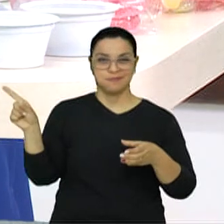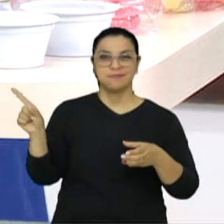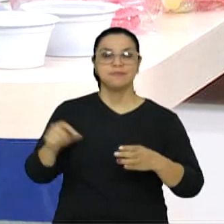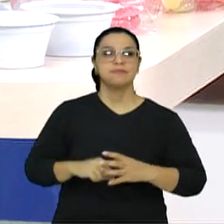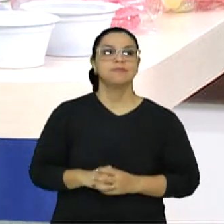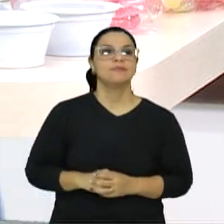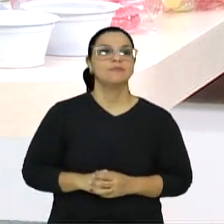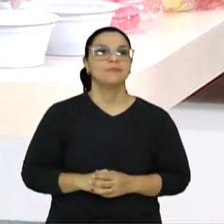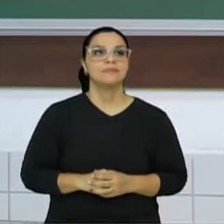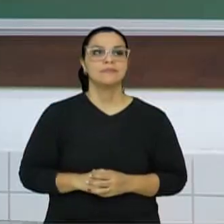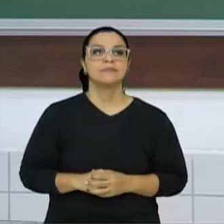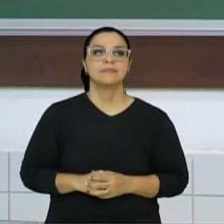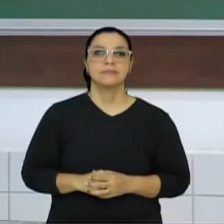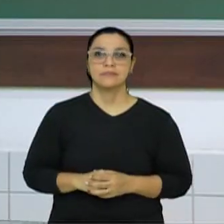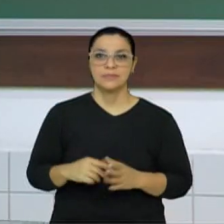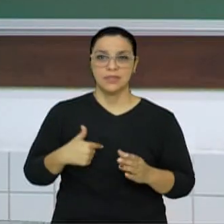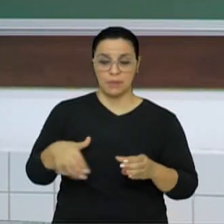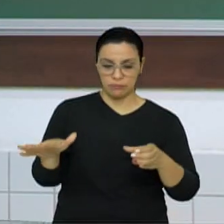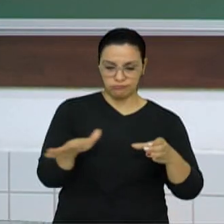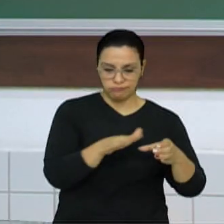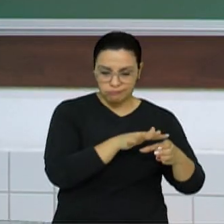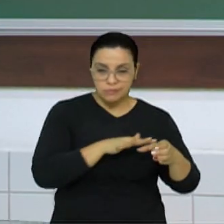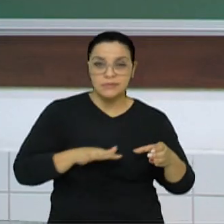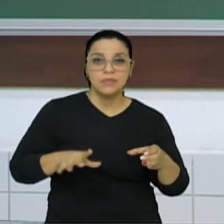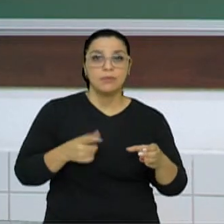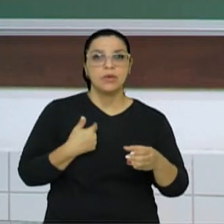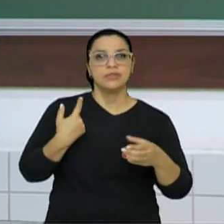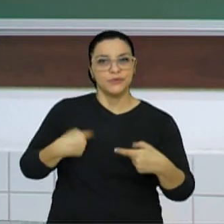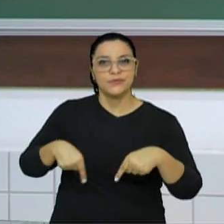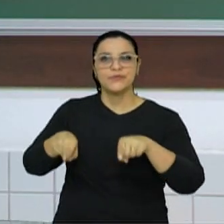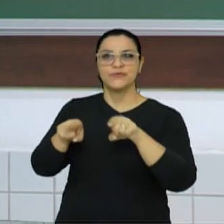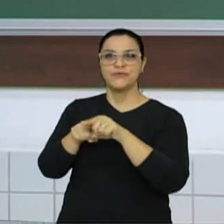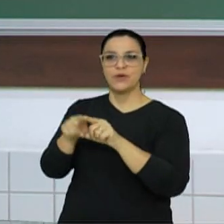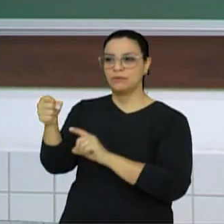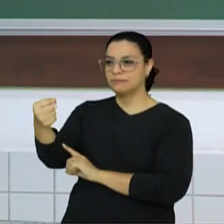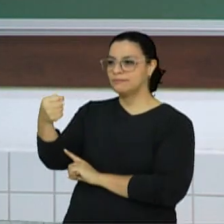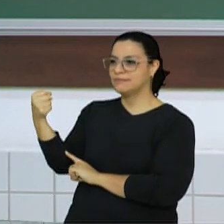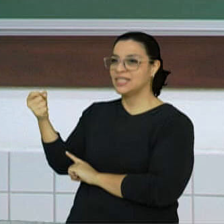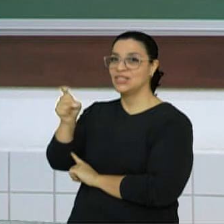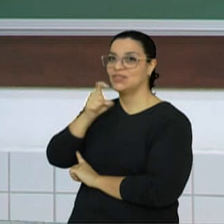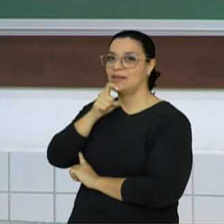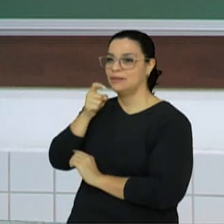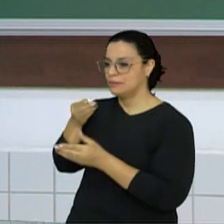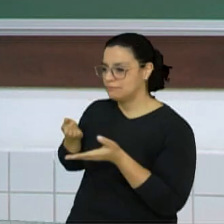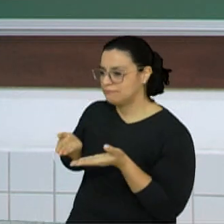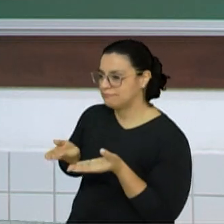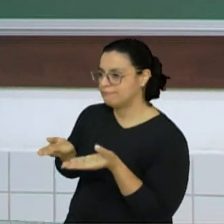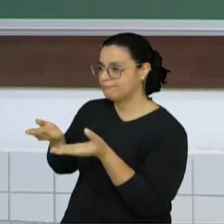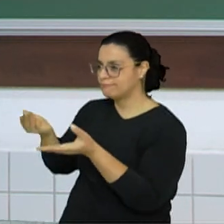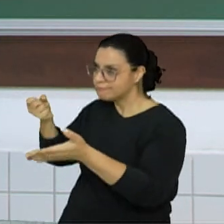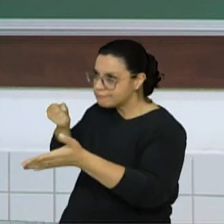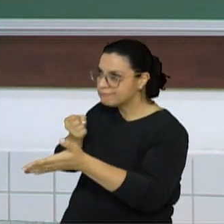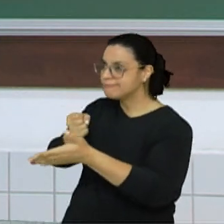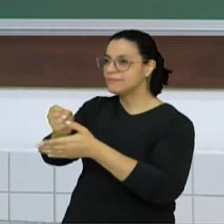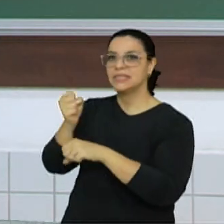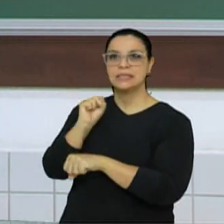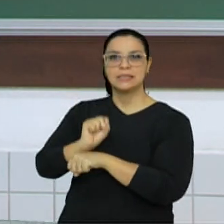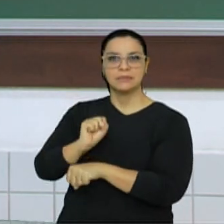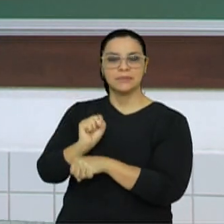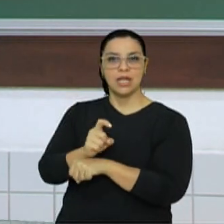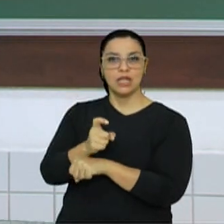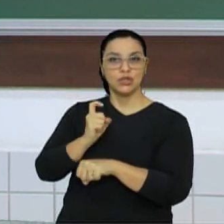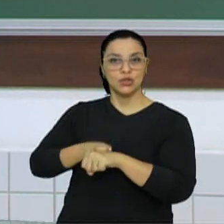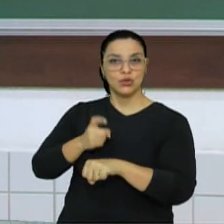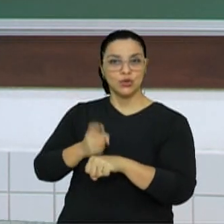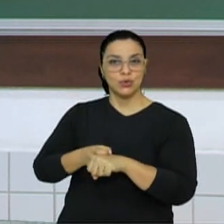base de gelatina, né, para cobrir, né? E depois você leva novamente para a geladeira para dar aquela endurecida. E aí sim, aí nesse